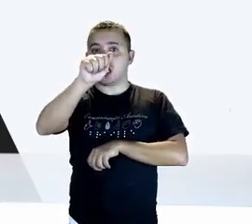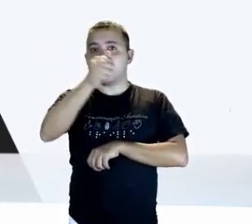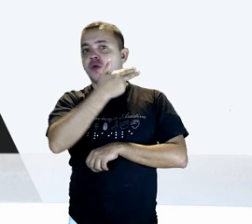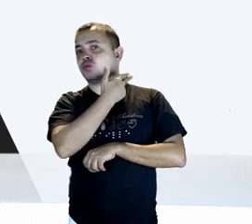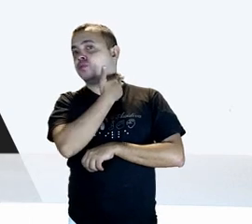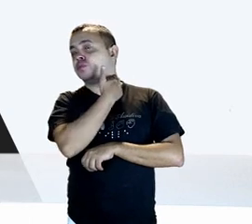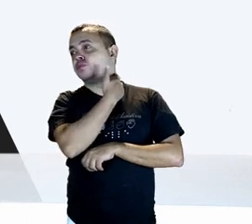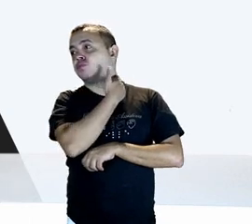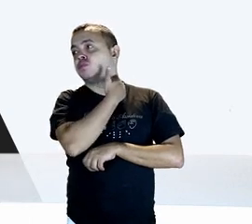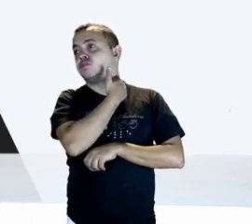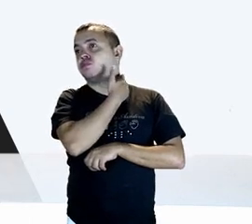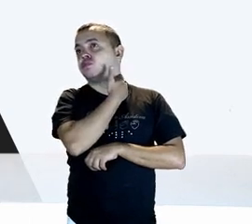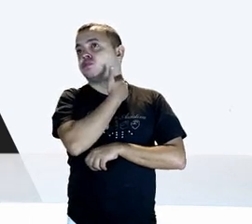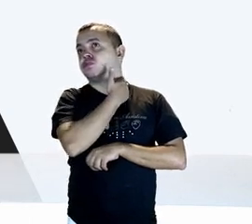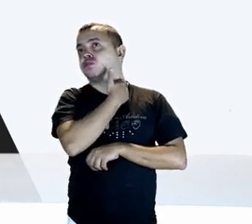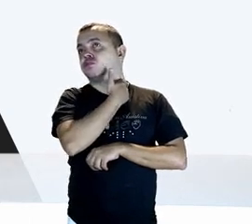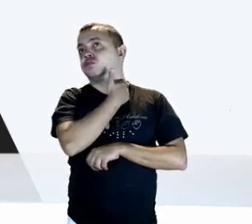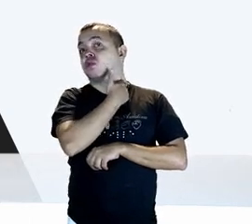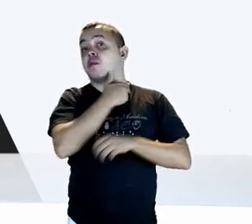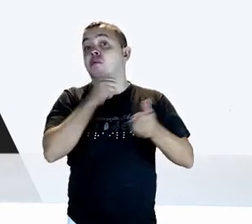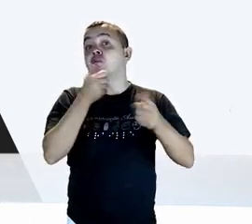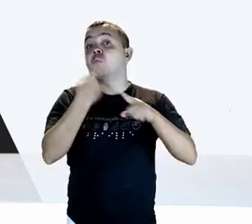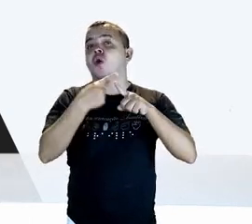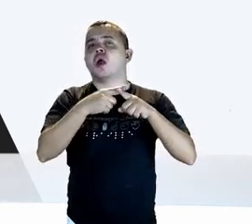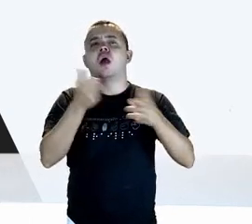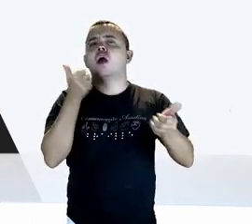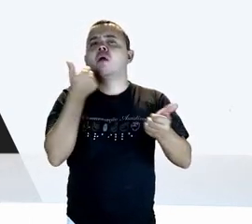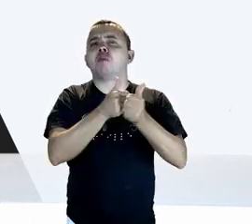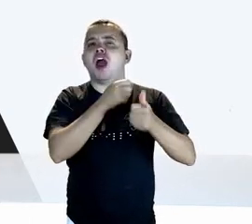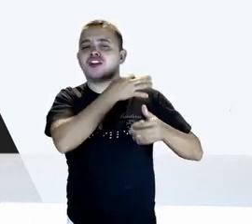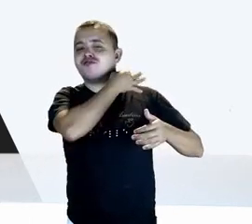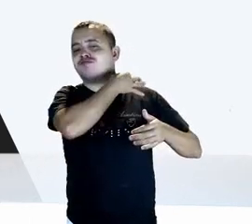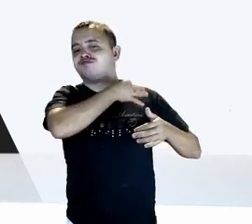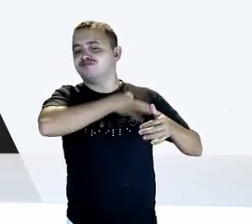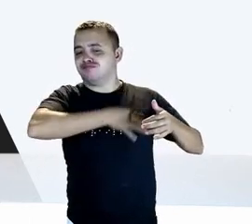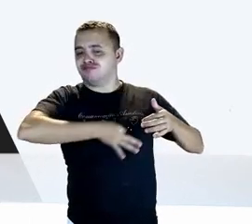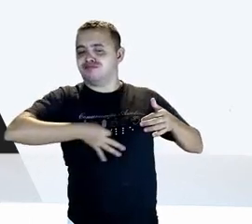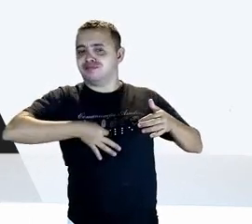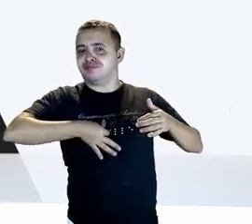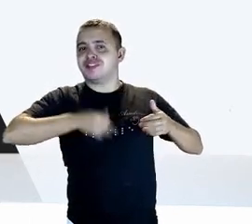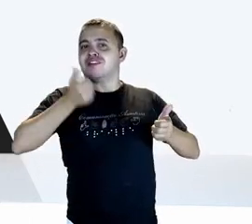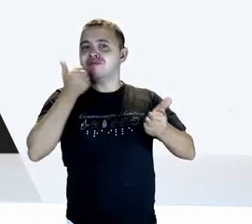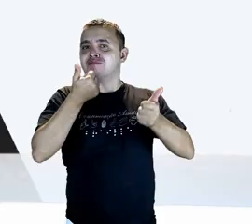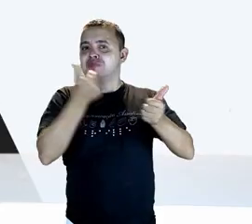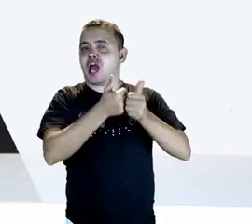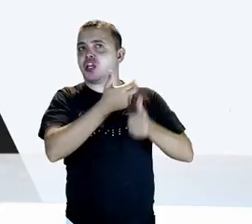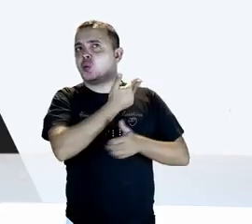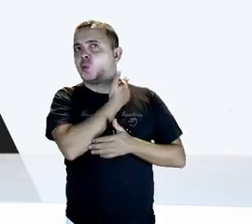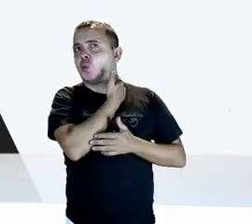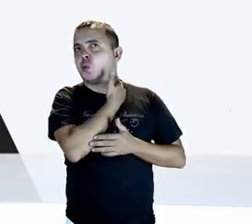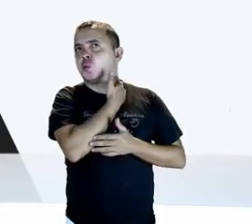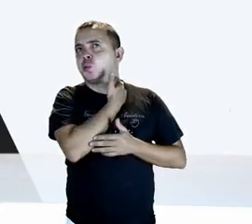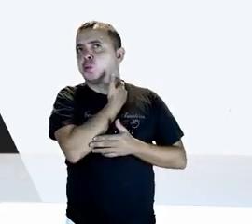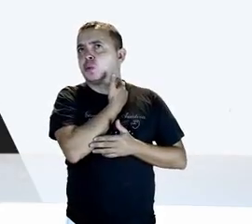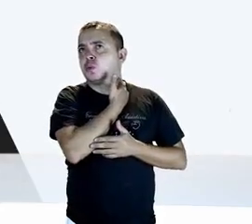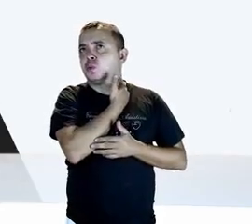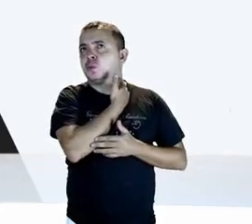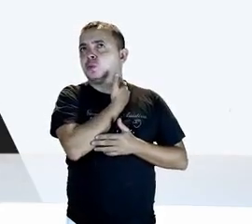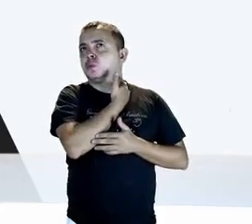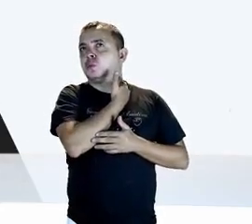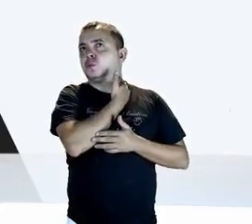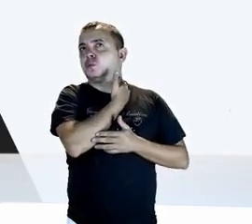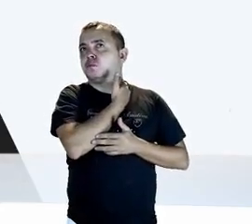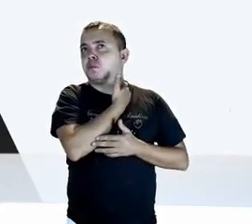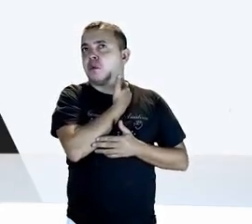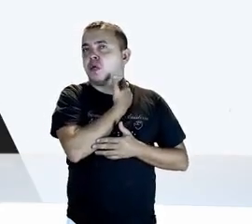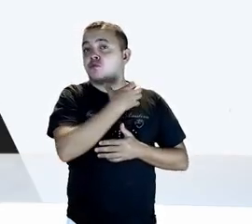recomendada por ficar próxima ao coração e ser acessível ao procedimento. O